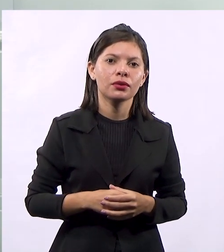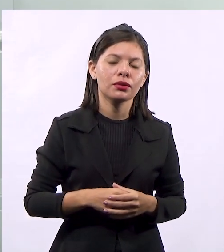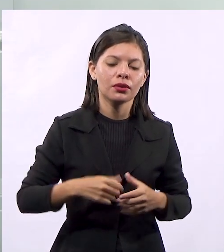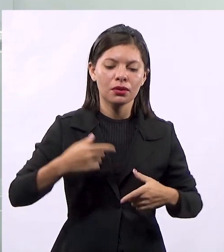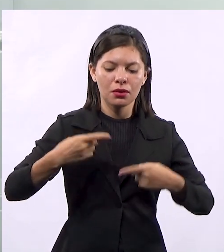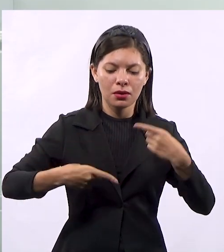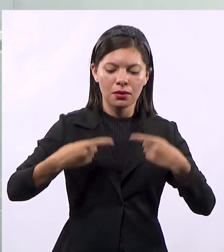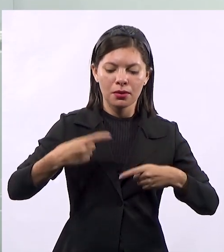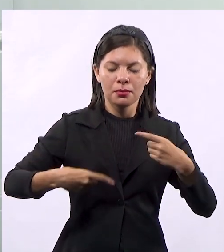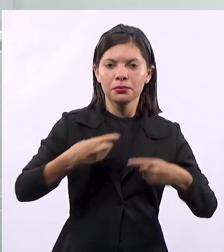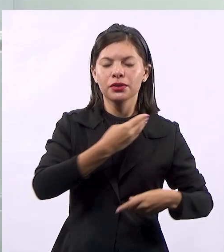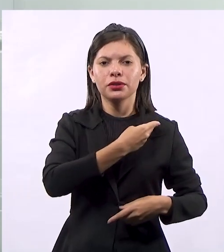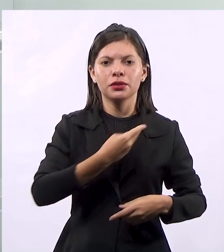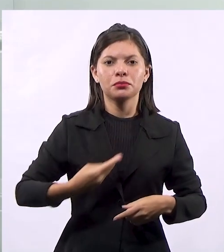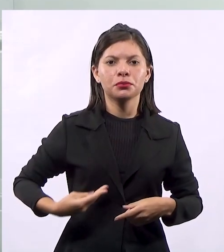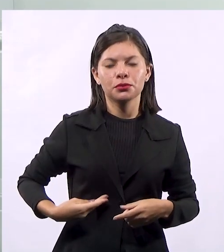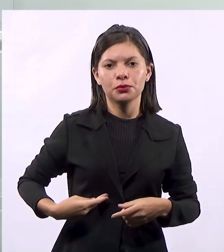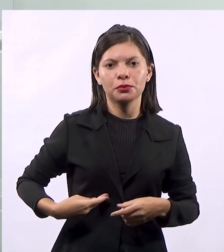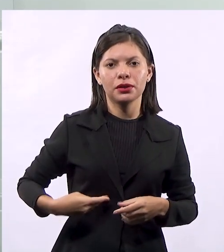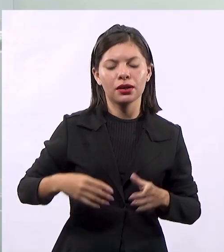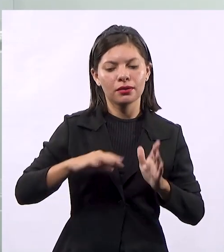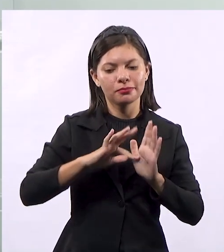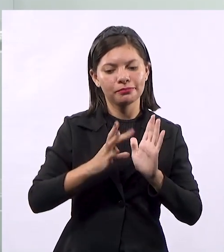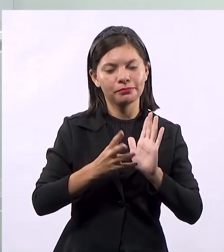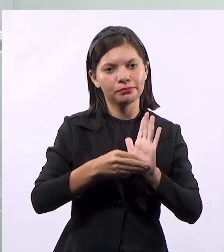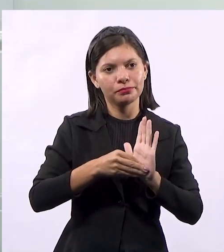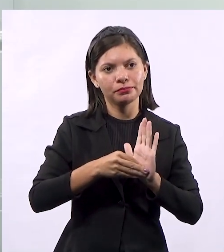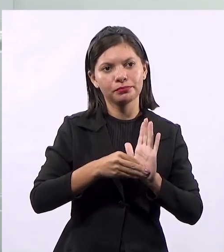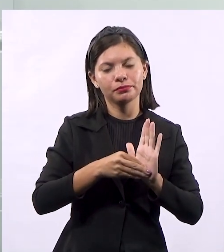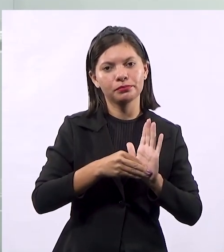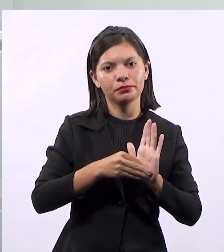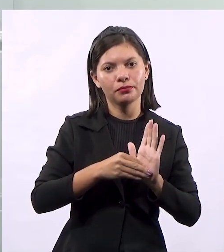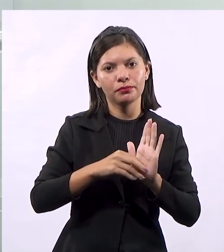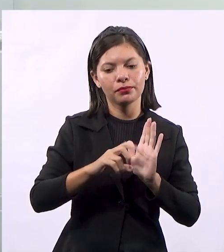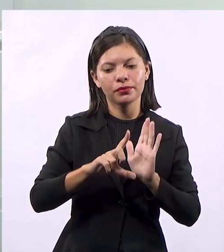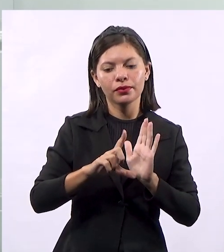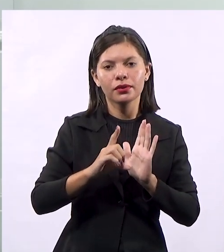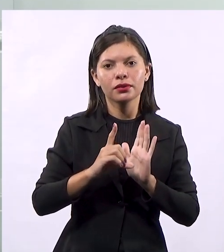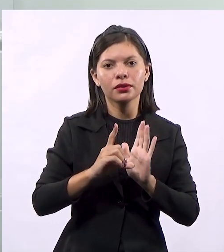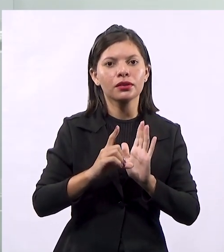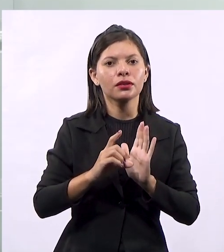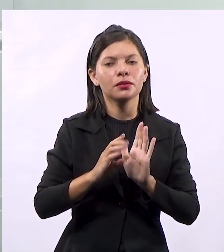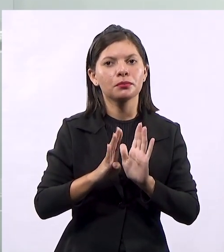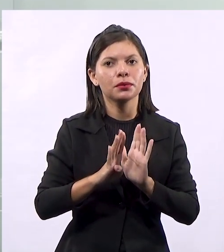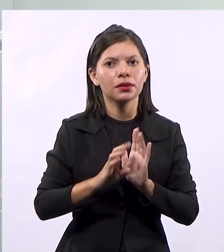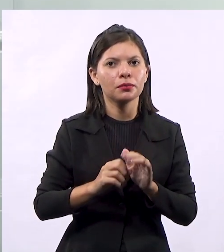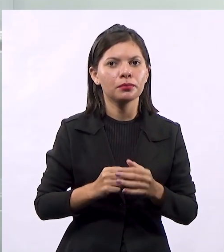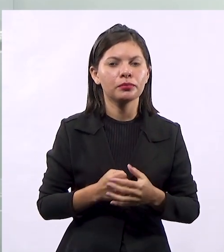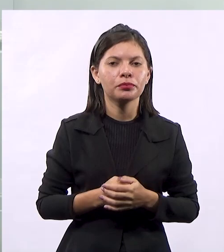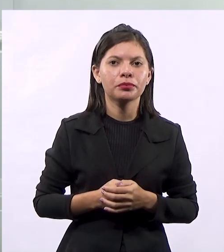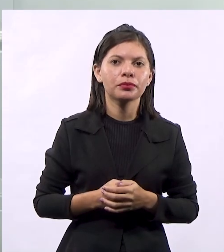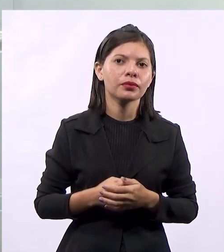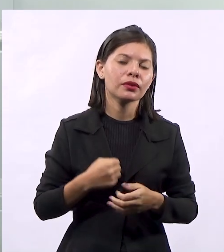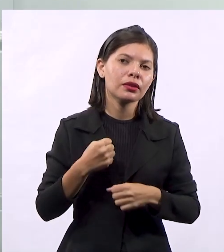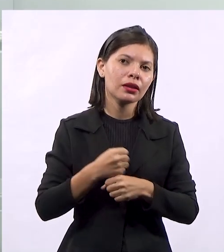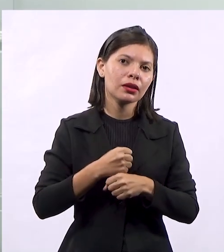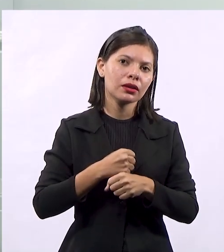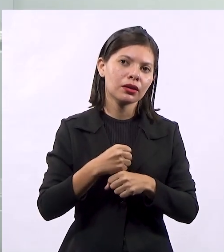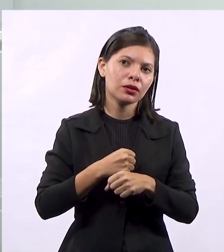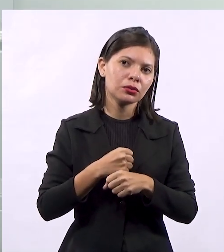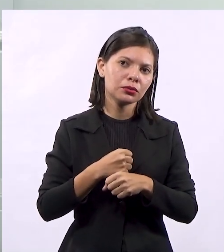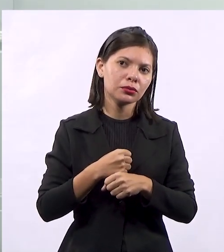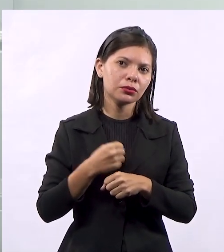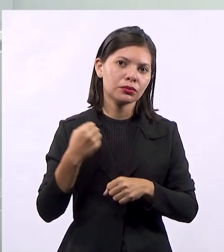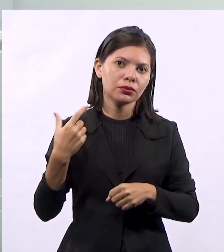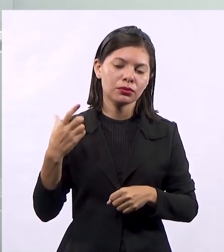é uma política pública de complementação da Constituição e da LDB. Ele é